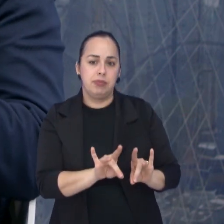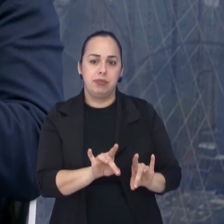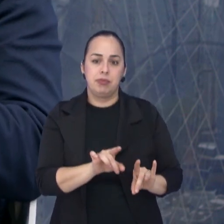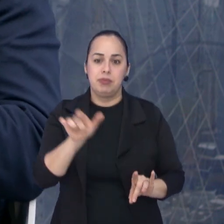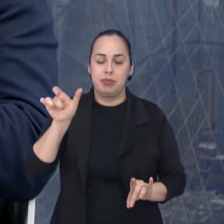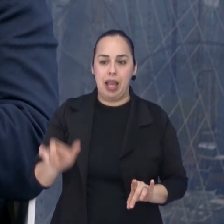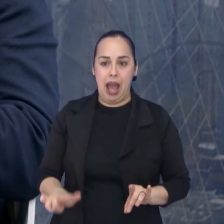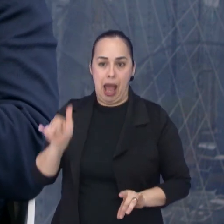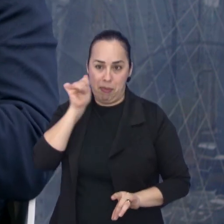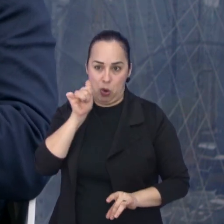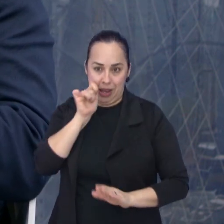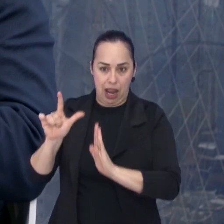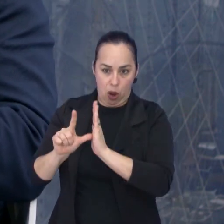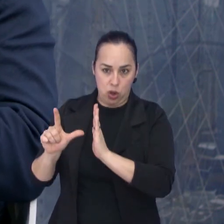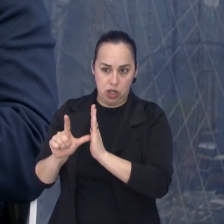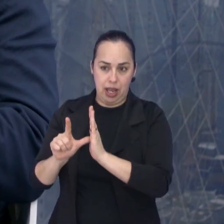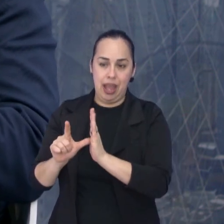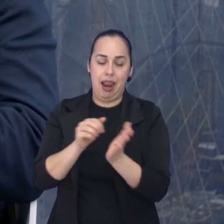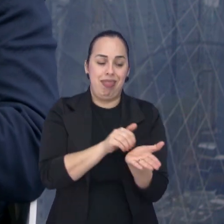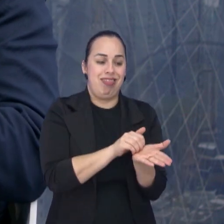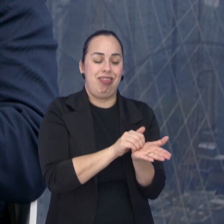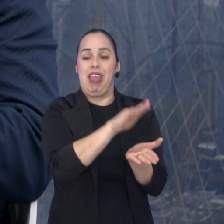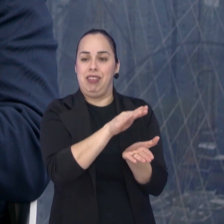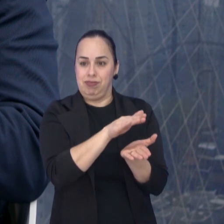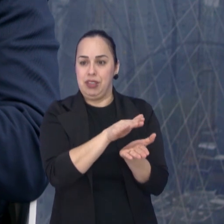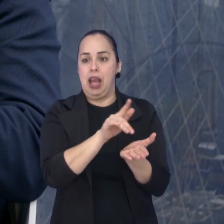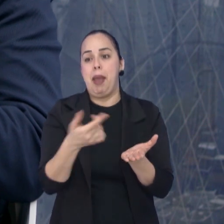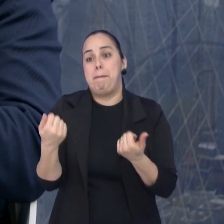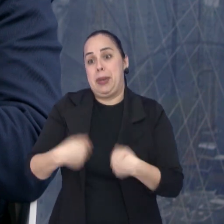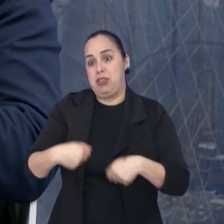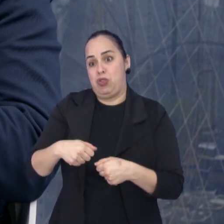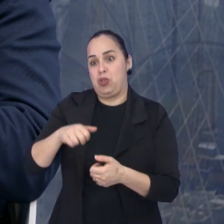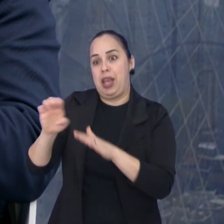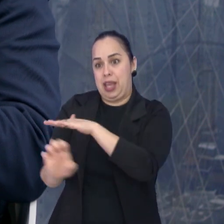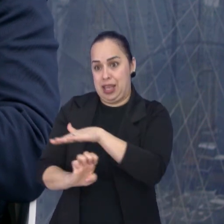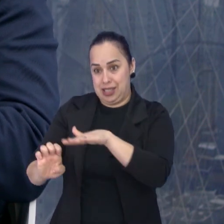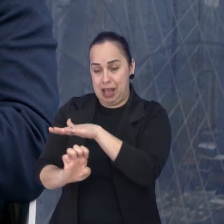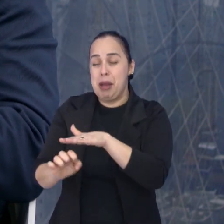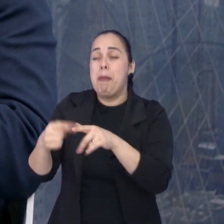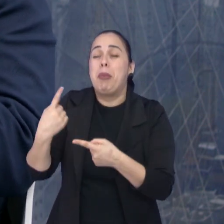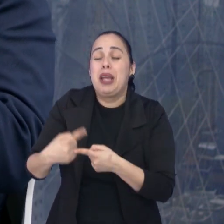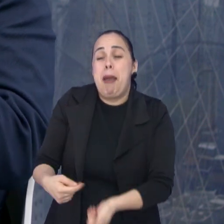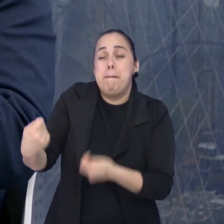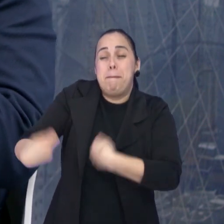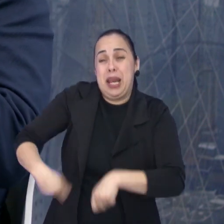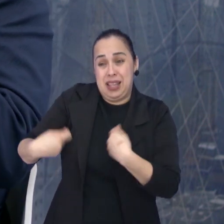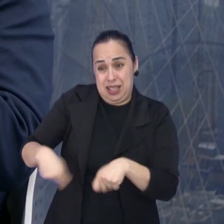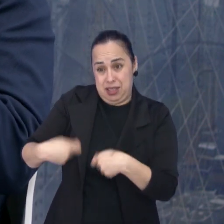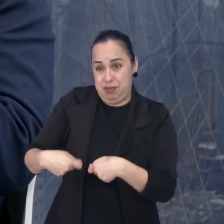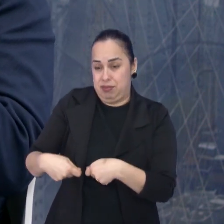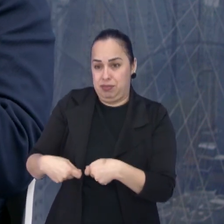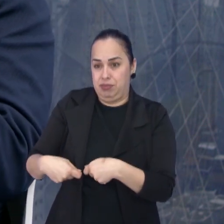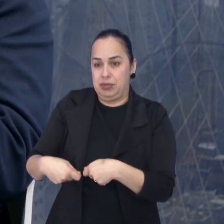viu desempregada na pandemia e precisou empreender. Isso a gente entende que é empreendedorismo por necessidade. Que não